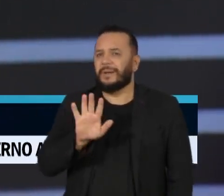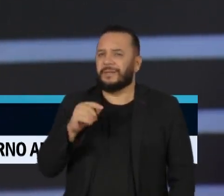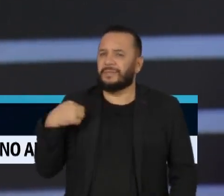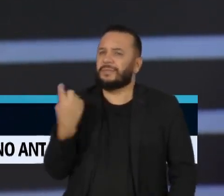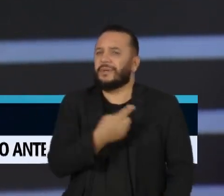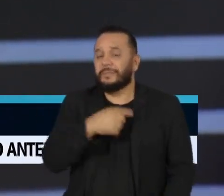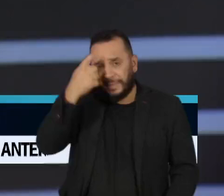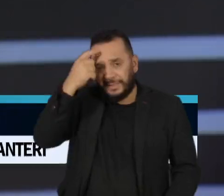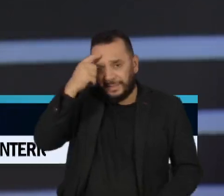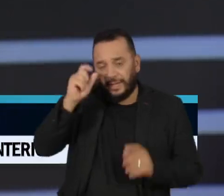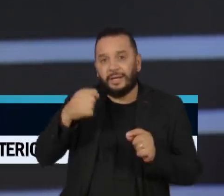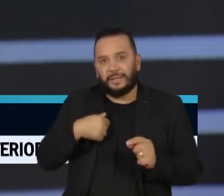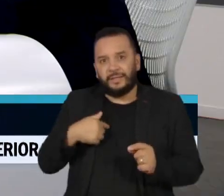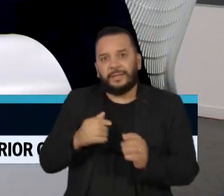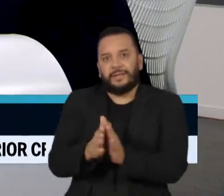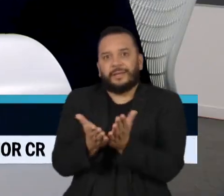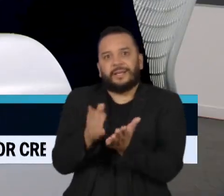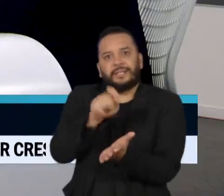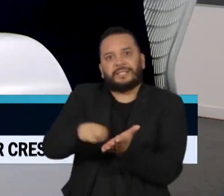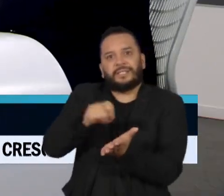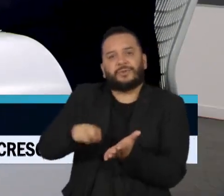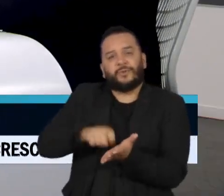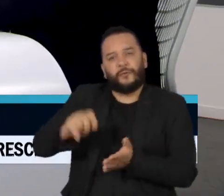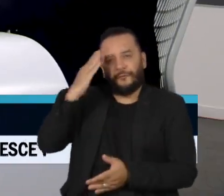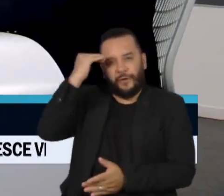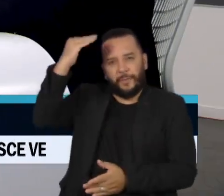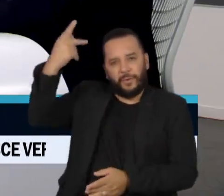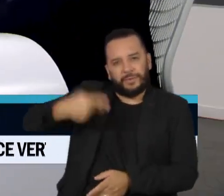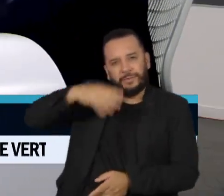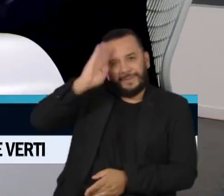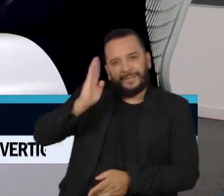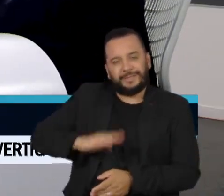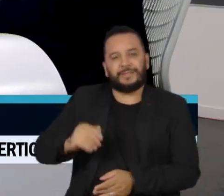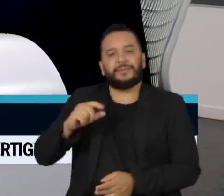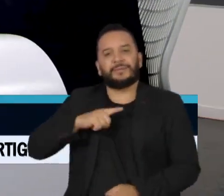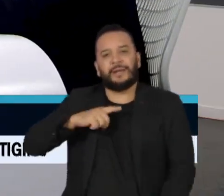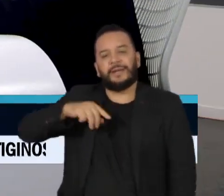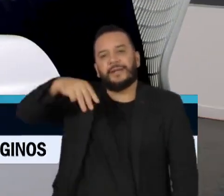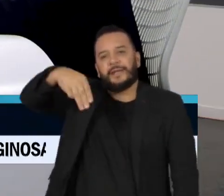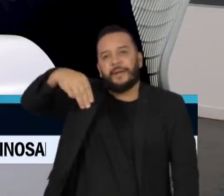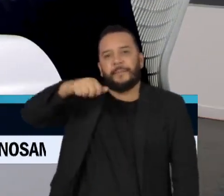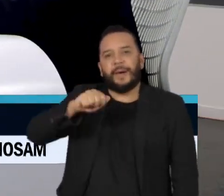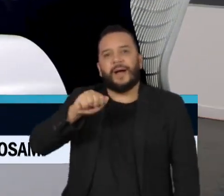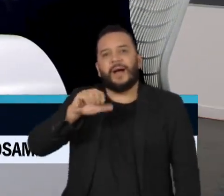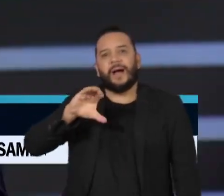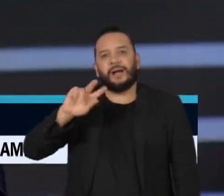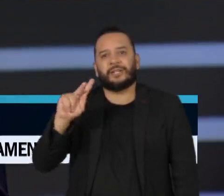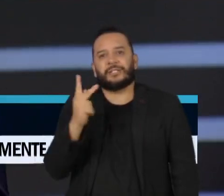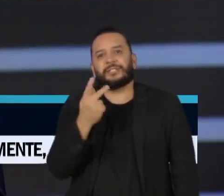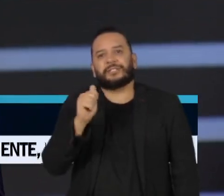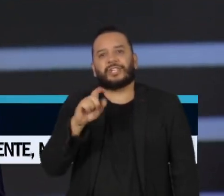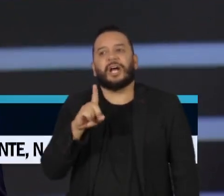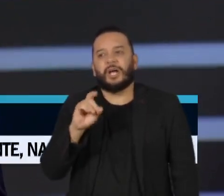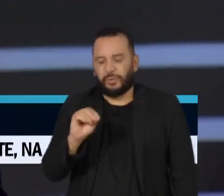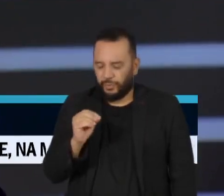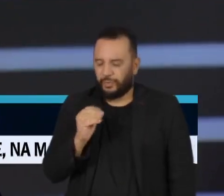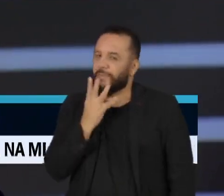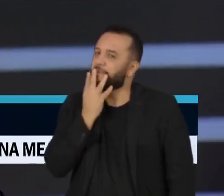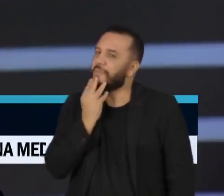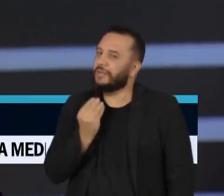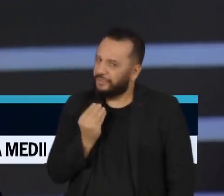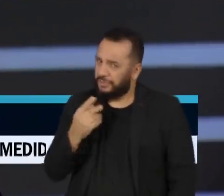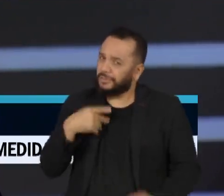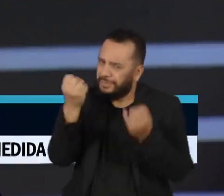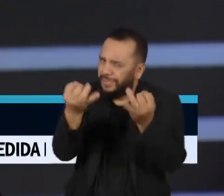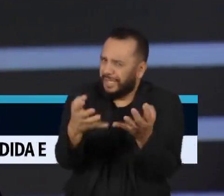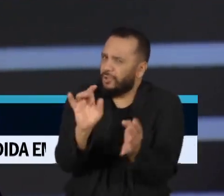maior escritor brasileiro que é o negro, que é o Machado de Assis, né? Então, só para lembrar, eu estou dizendo isso porque tem gente que não sabe, então a gente precisa ficar explicando,